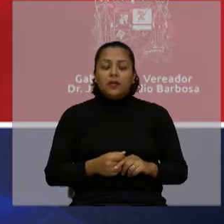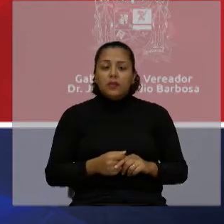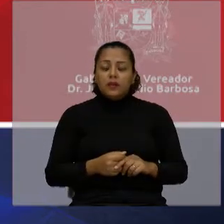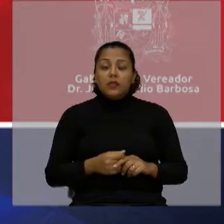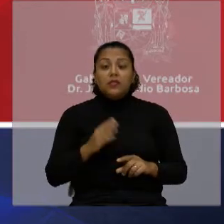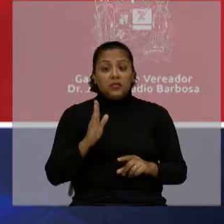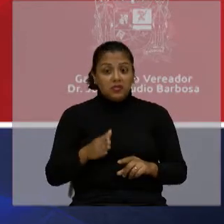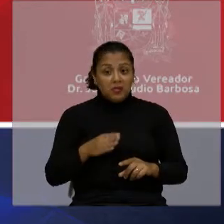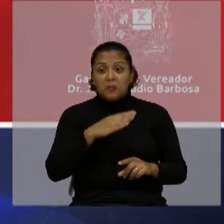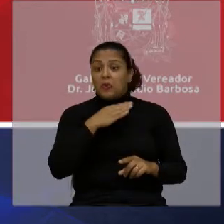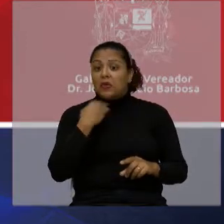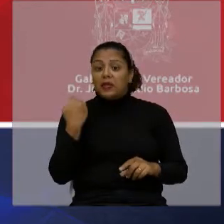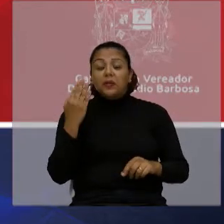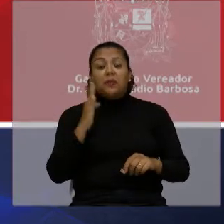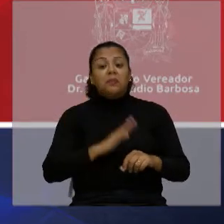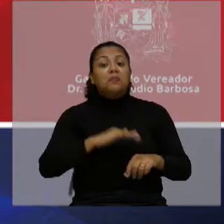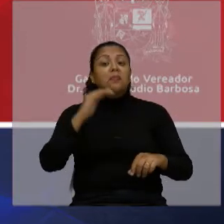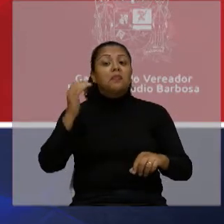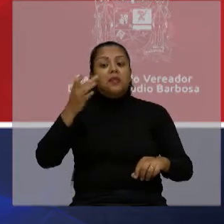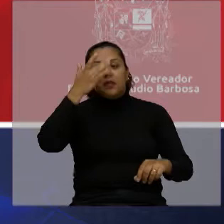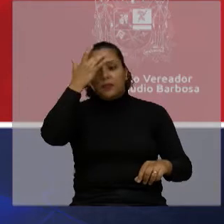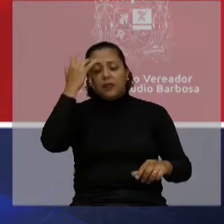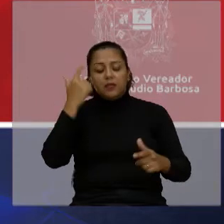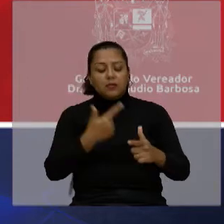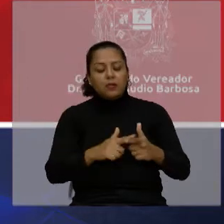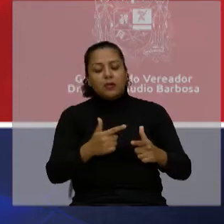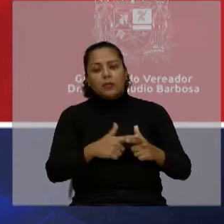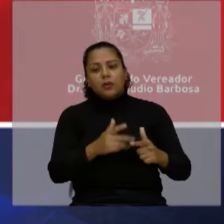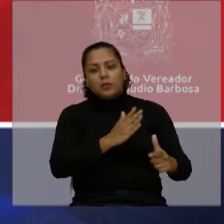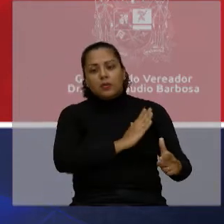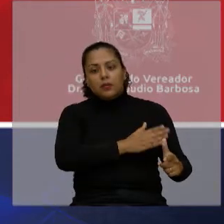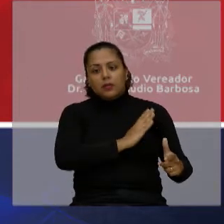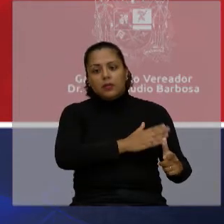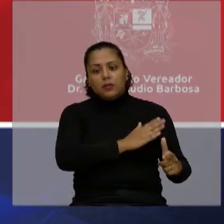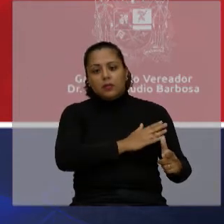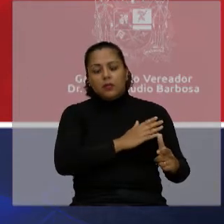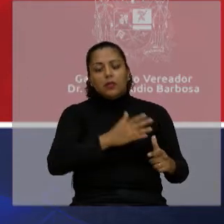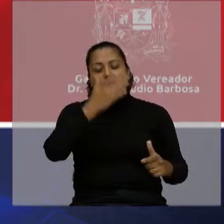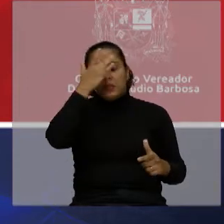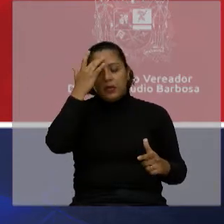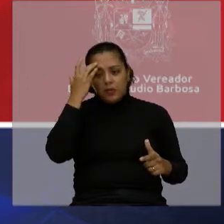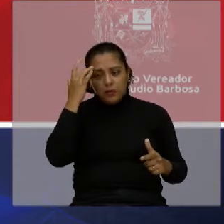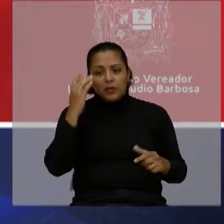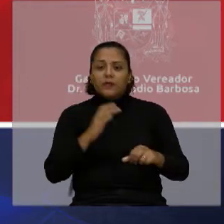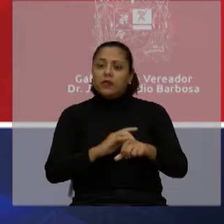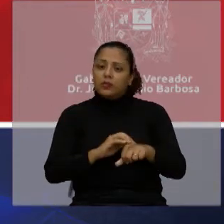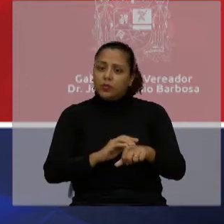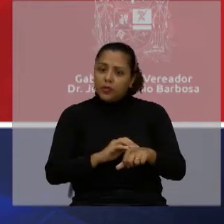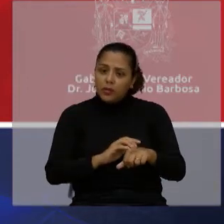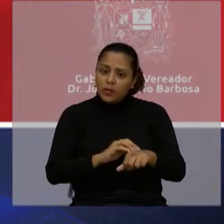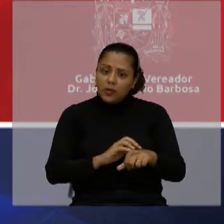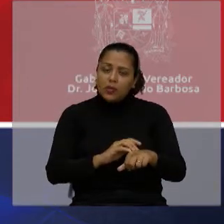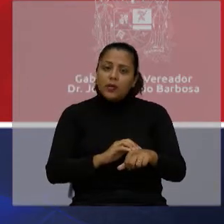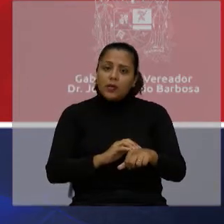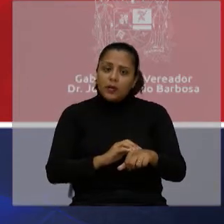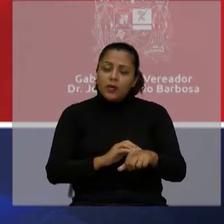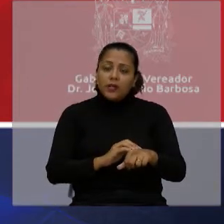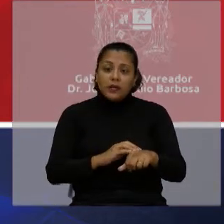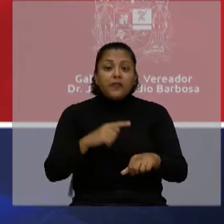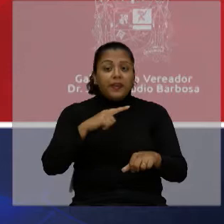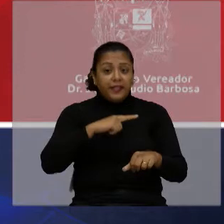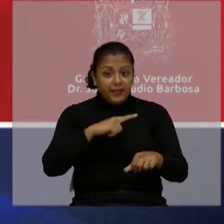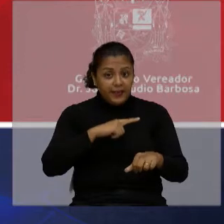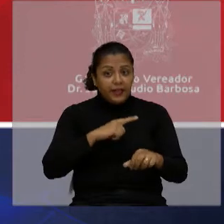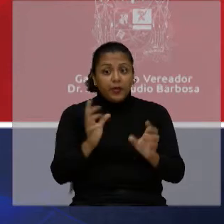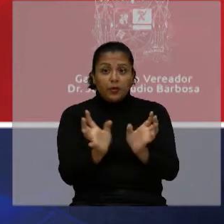Morrem muitas pessoas por coração, e são pessoas que ficam com sequelas e vão passar para ser do grupo de